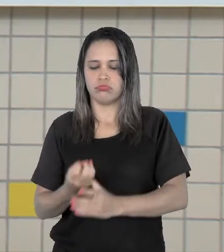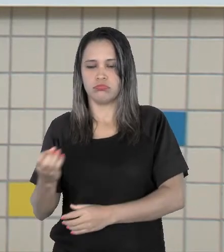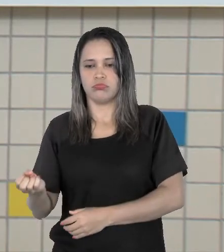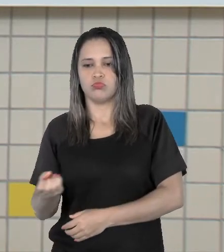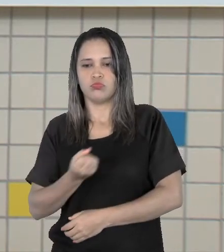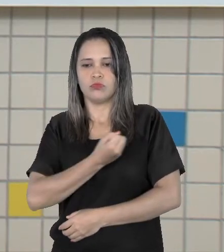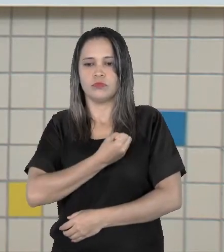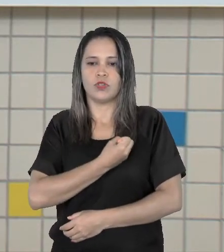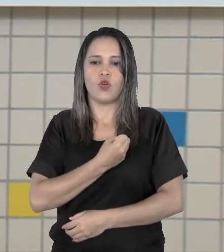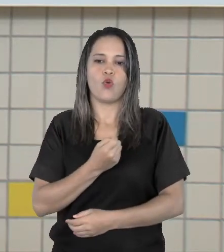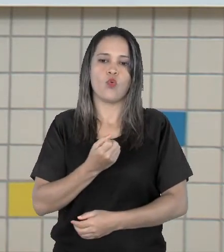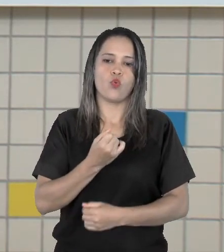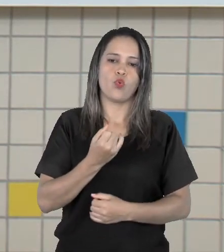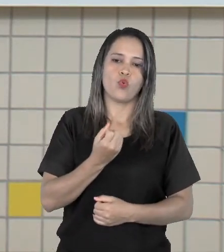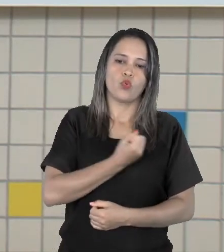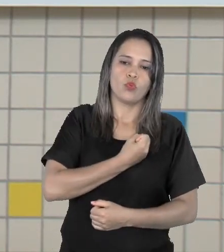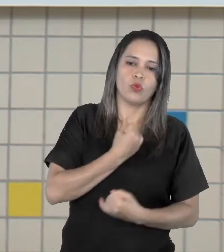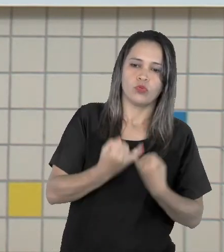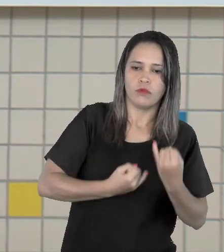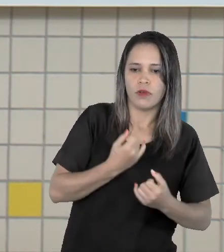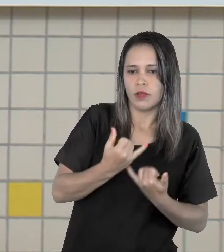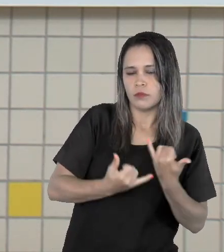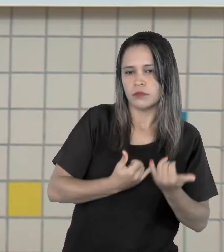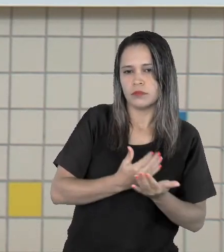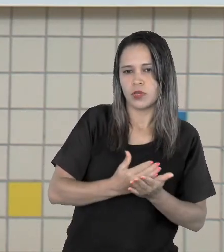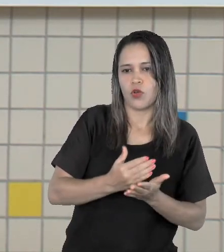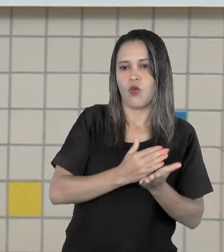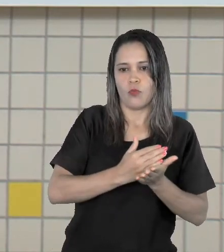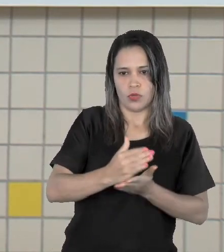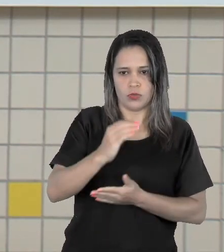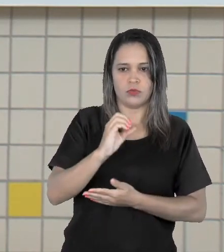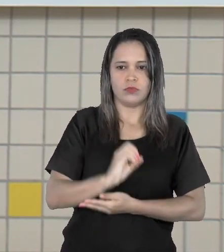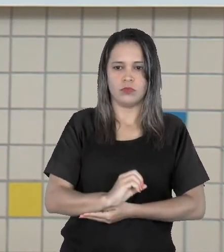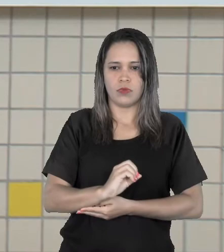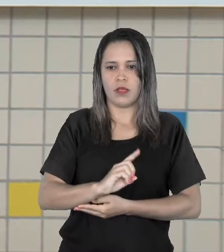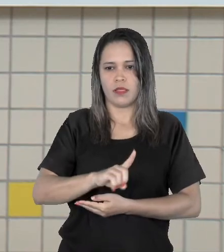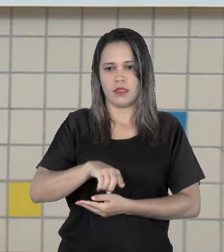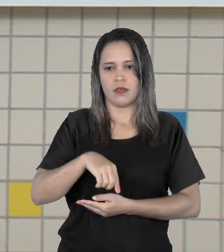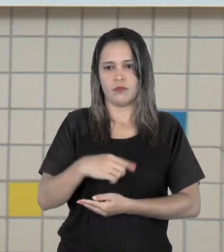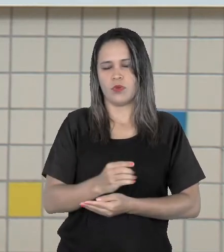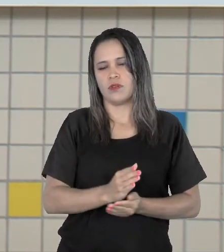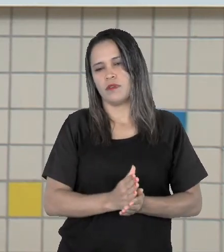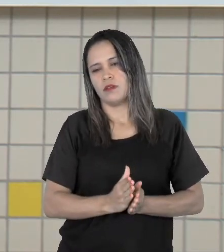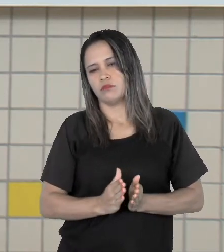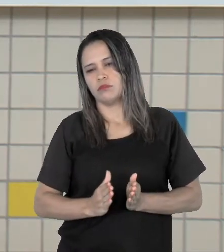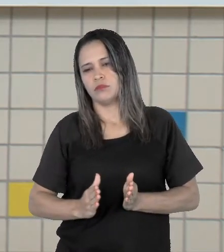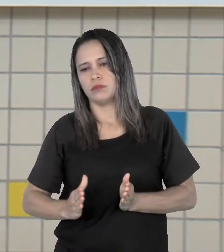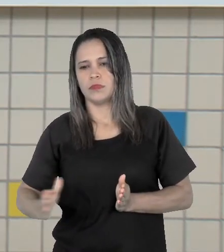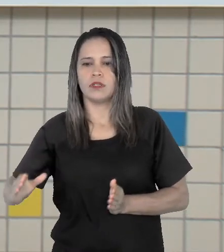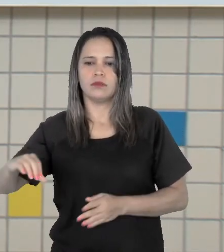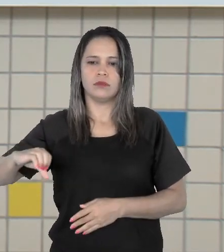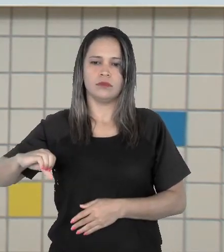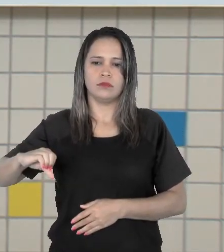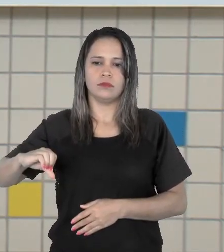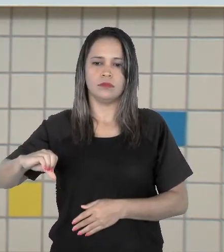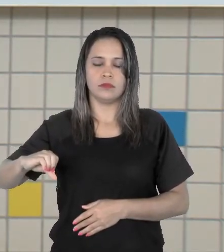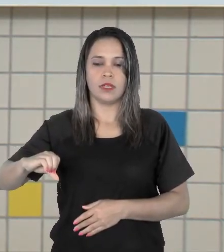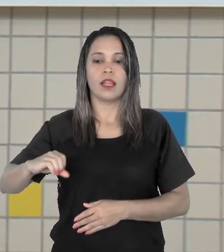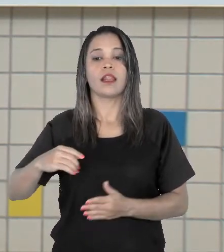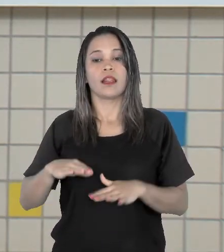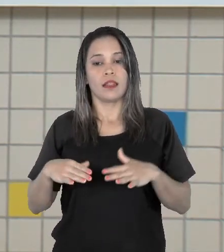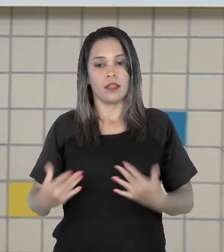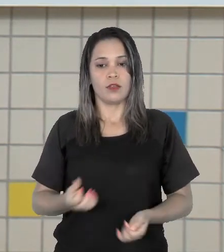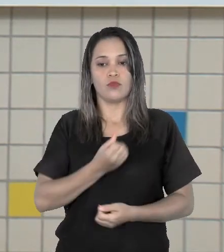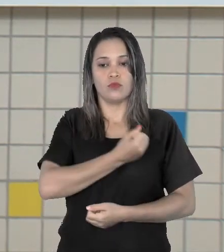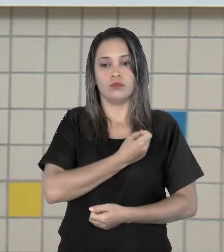O número 1 vai brincar começando com 0 e depois vai até o 9. Então é o número 1